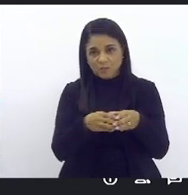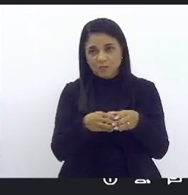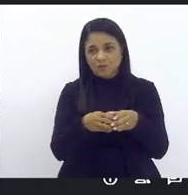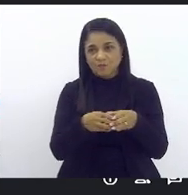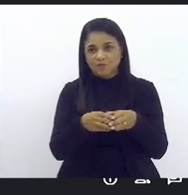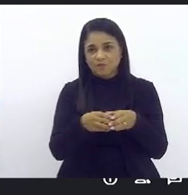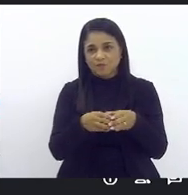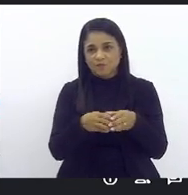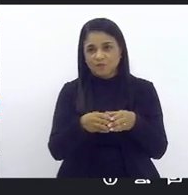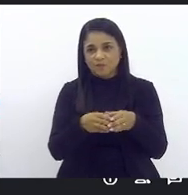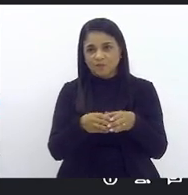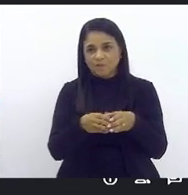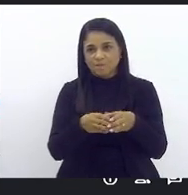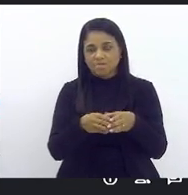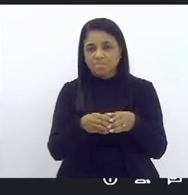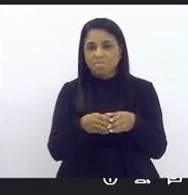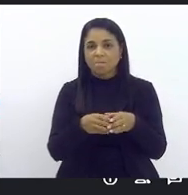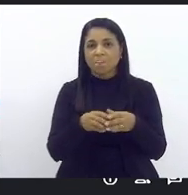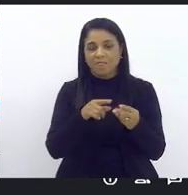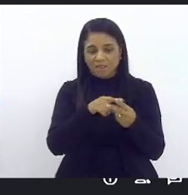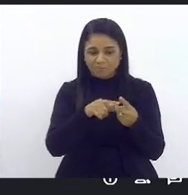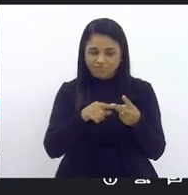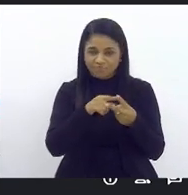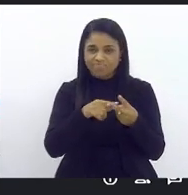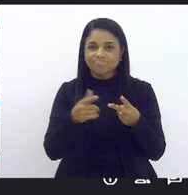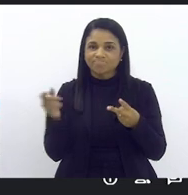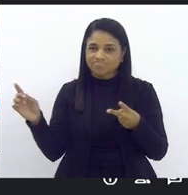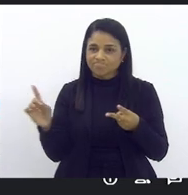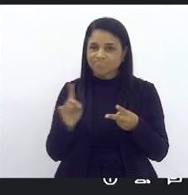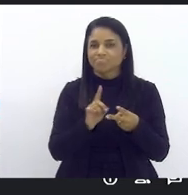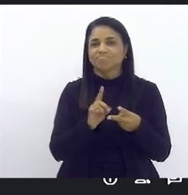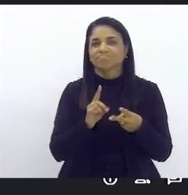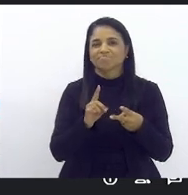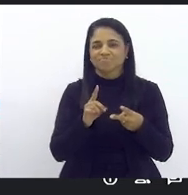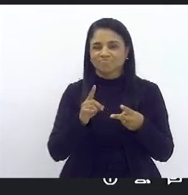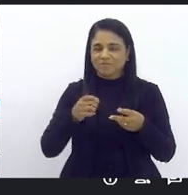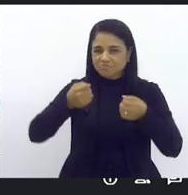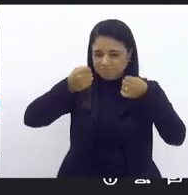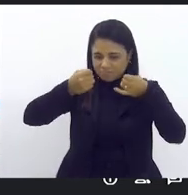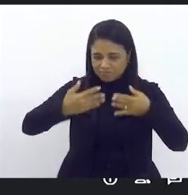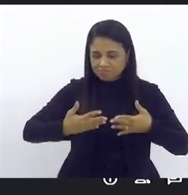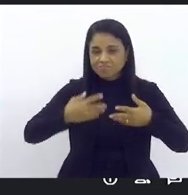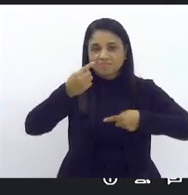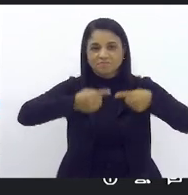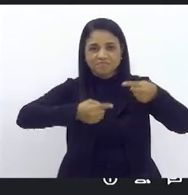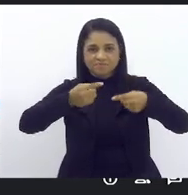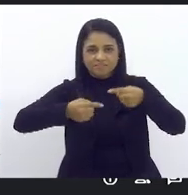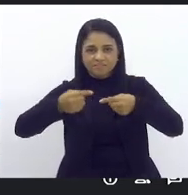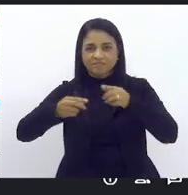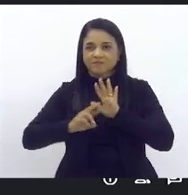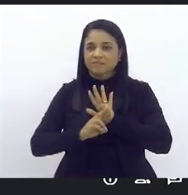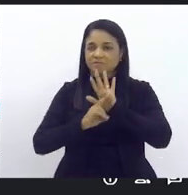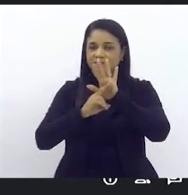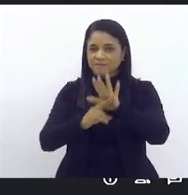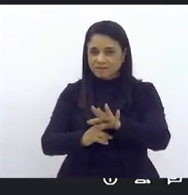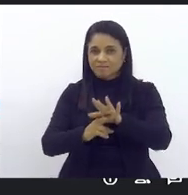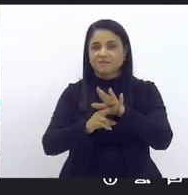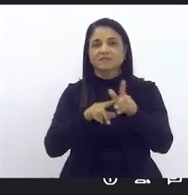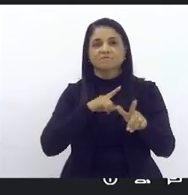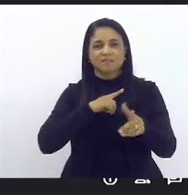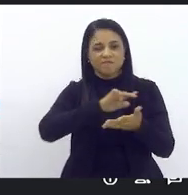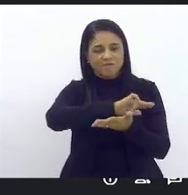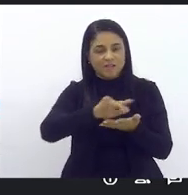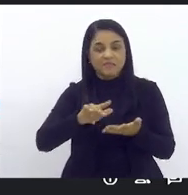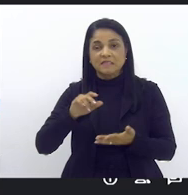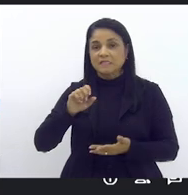Não tem muitas pessoas daquele grupo, mas ela a concepção das representatividades, né? Tem